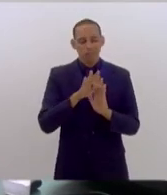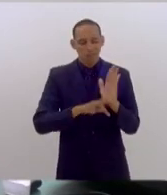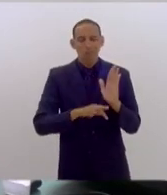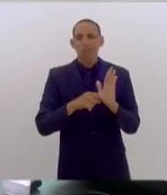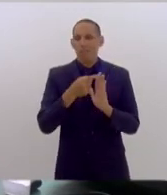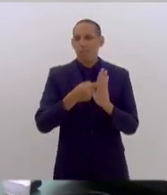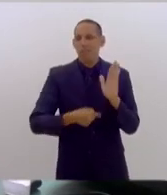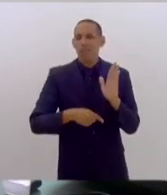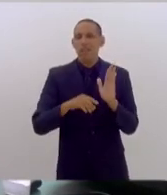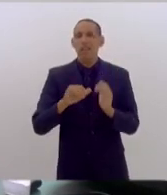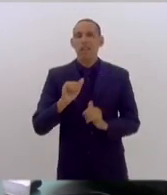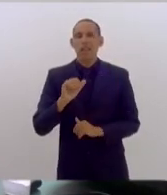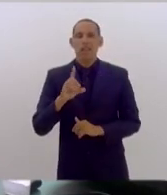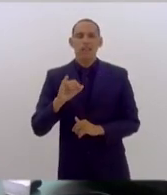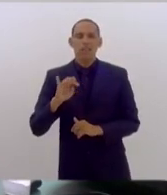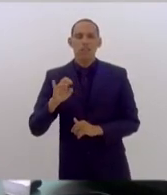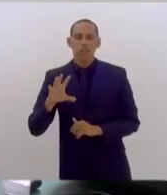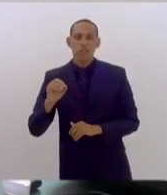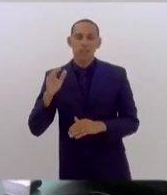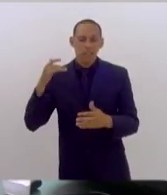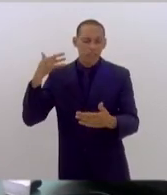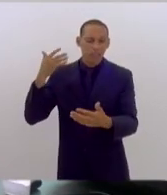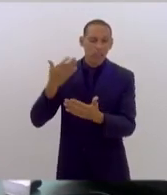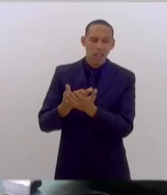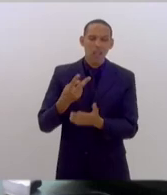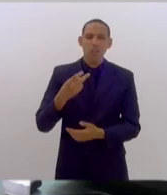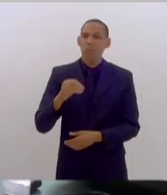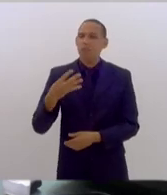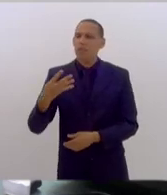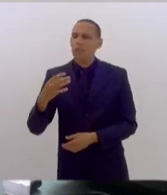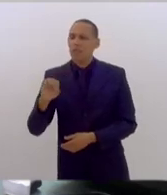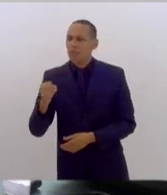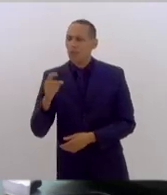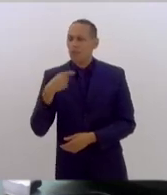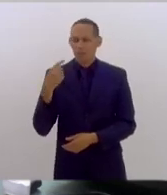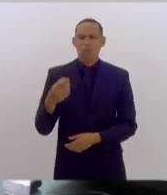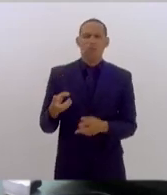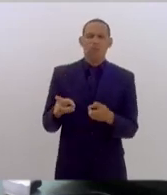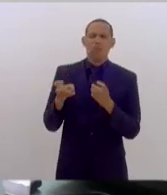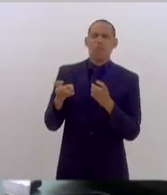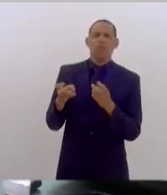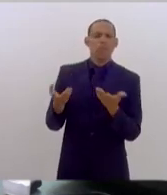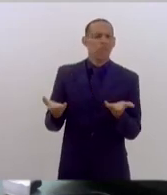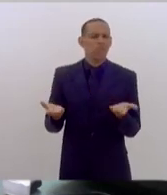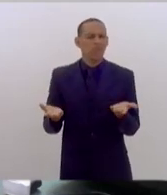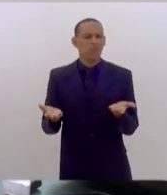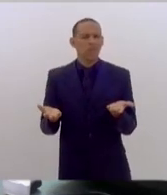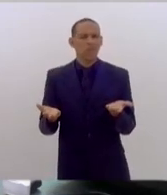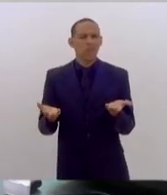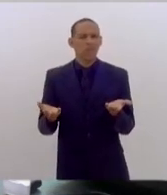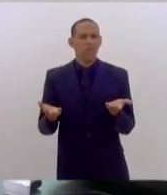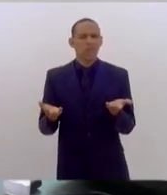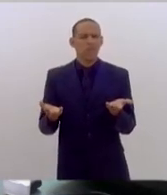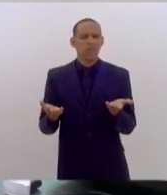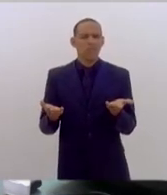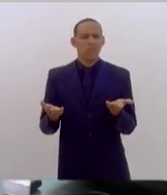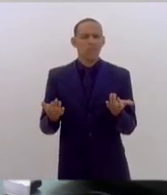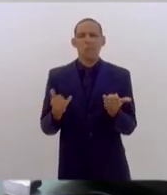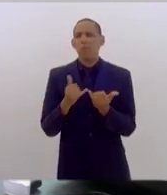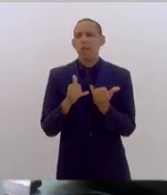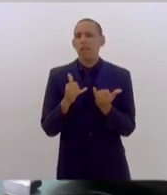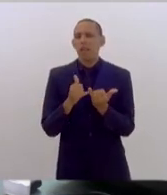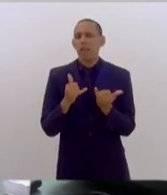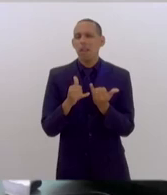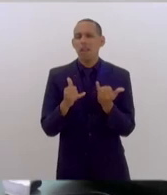antecipadamente a concessão por 25 anos até 2.048 uma coisa que chamou muita atenção da CPI como que menos em menos de